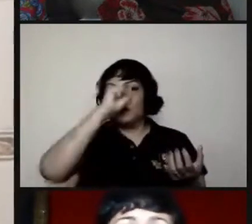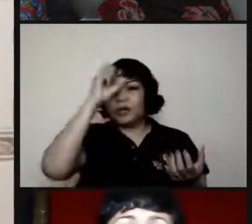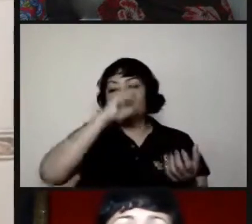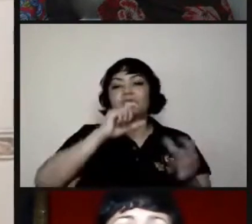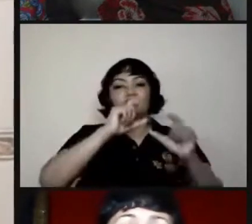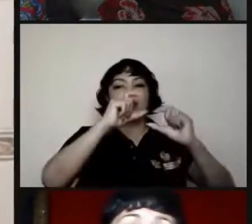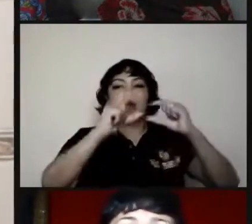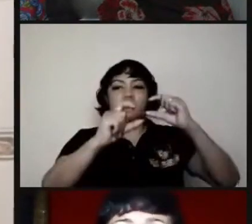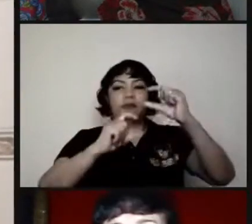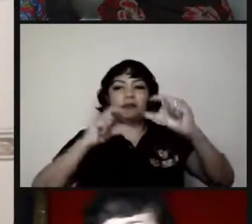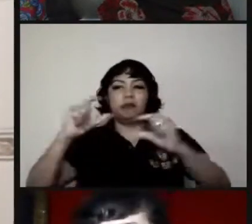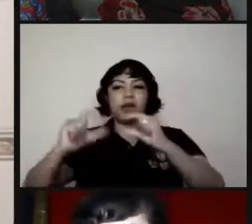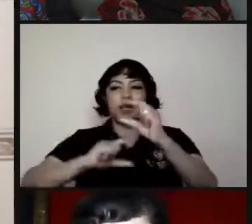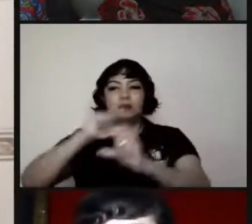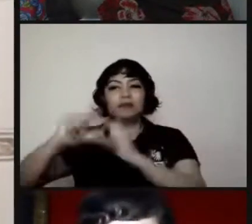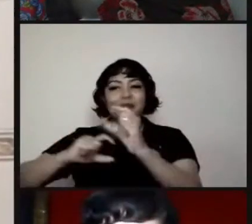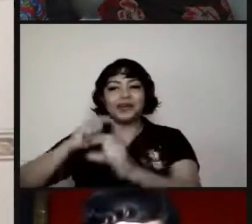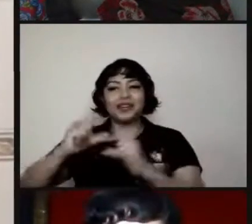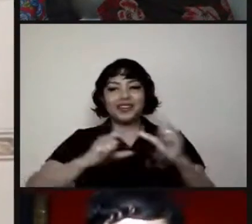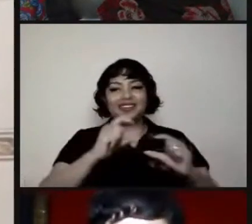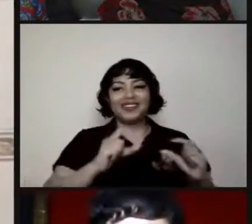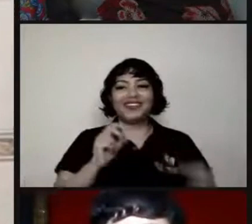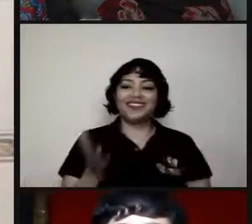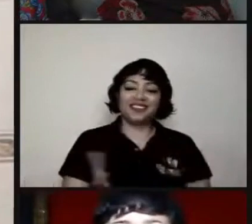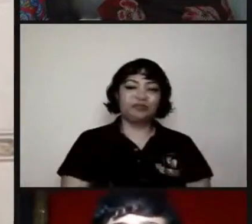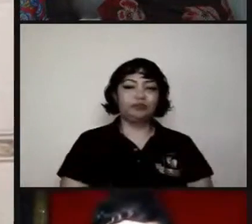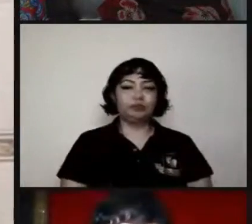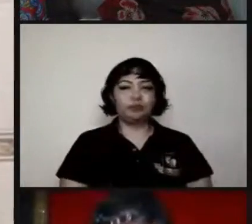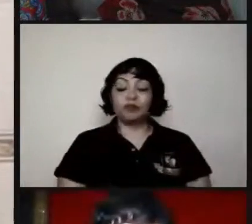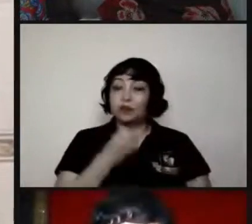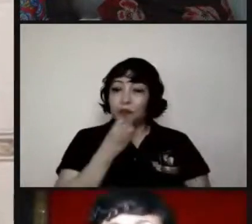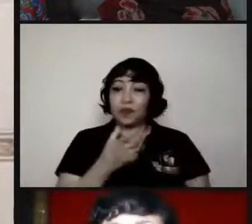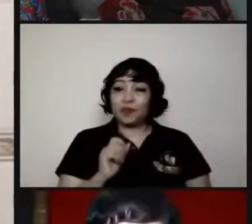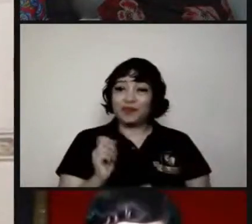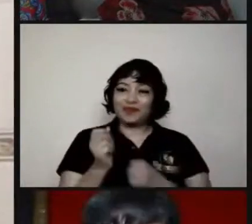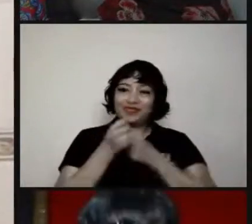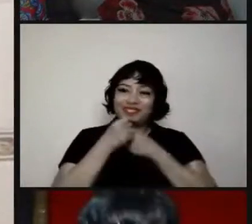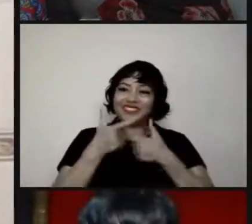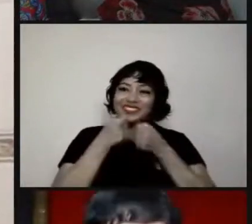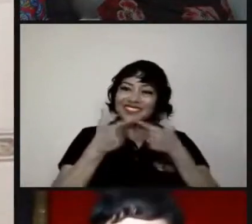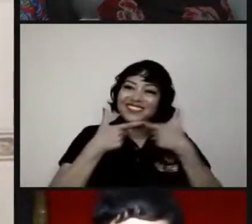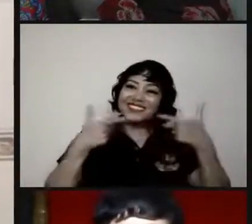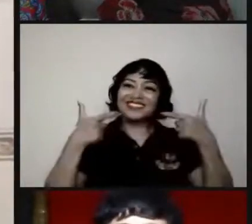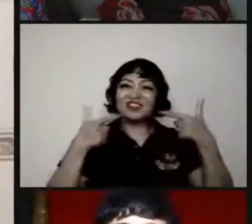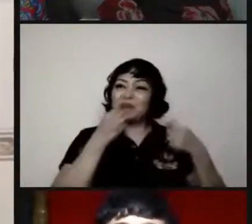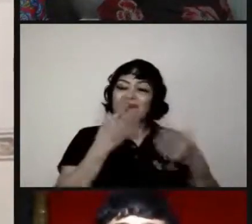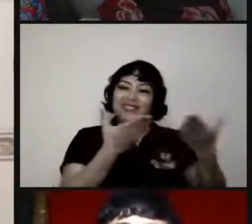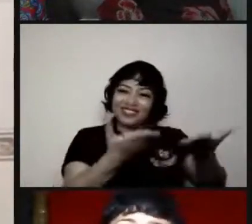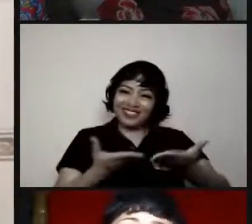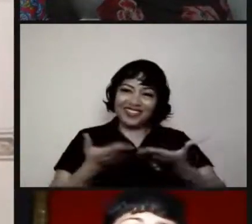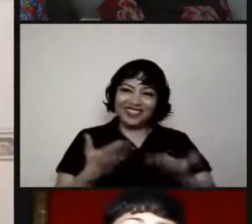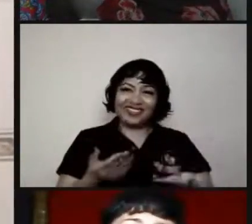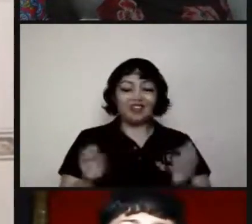jogo, né? E lembrando também que, assim, o bom humor, ele é sempre muito bem-vindo, né?